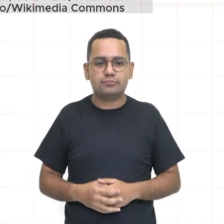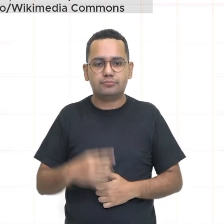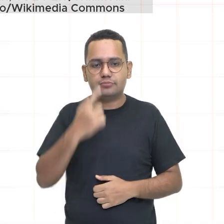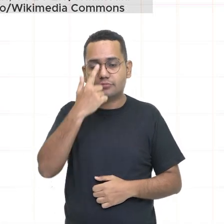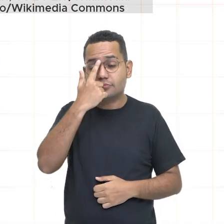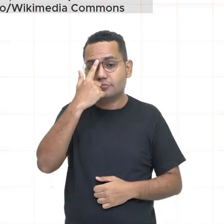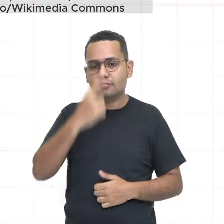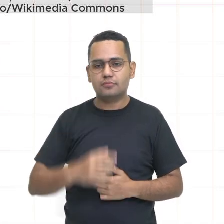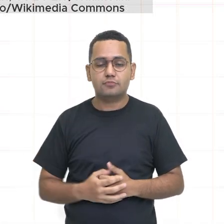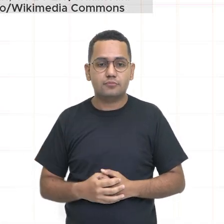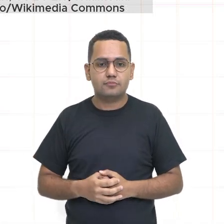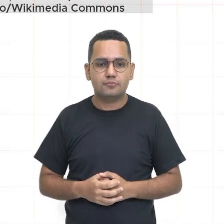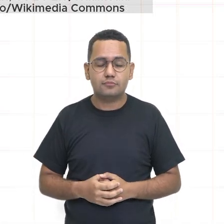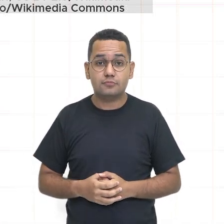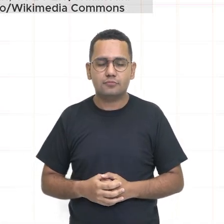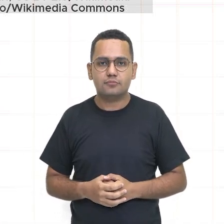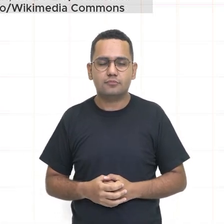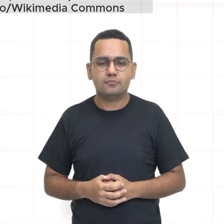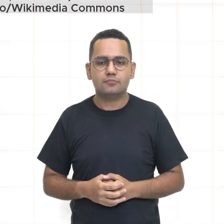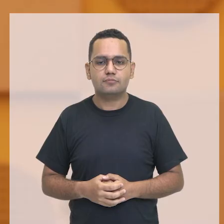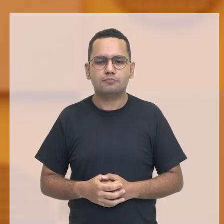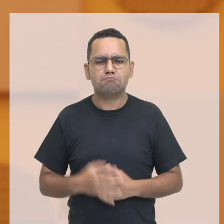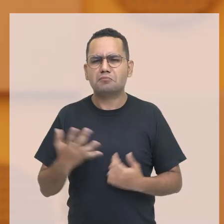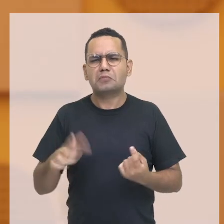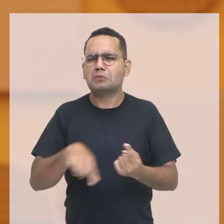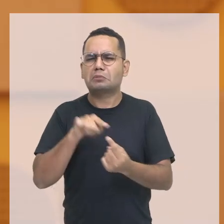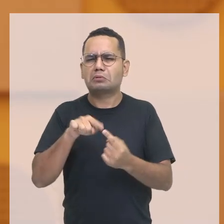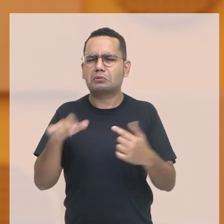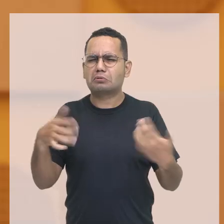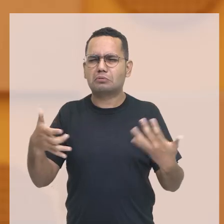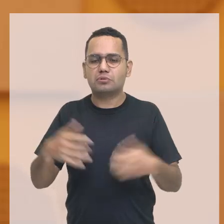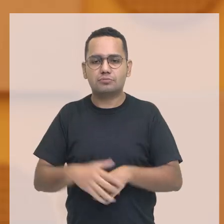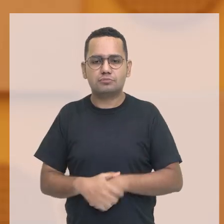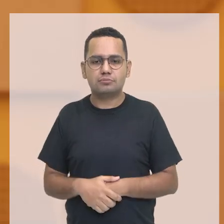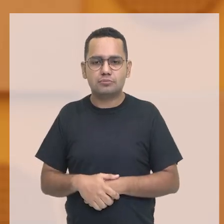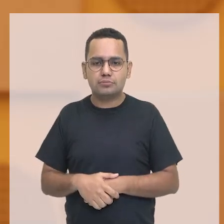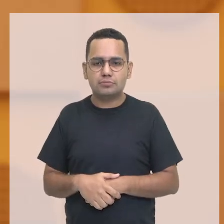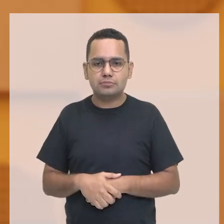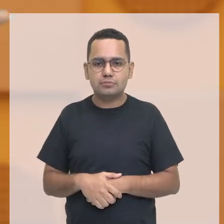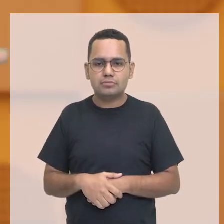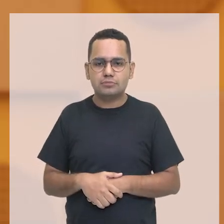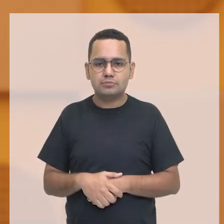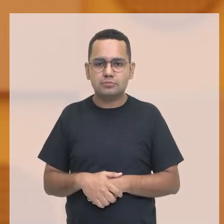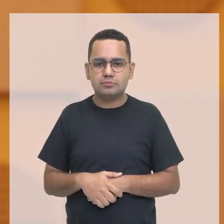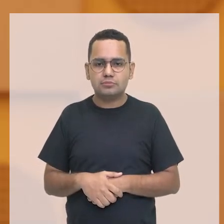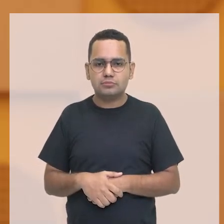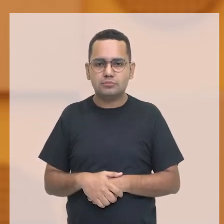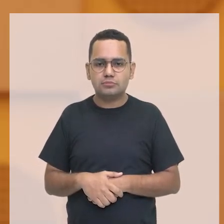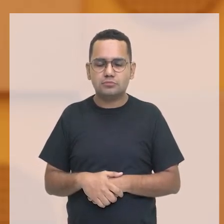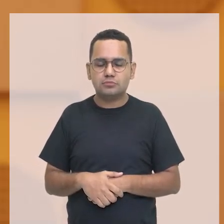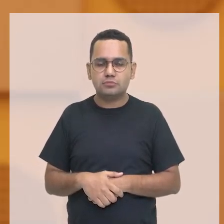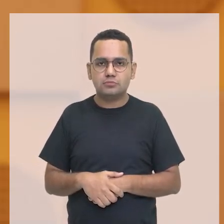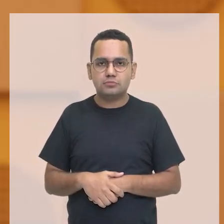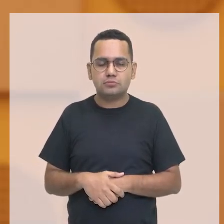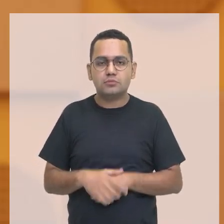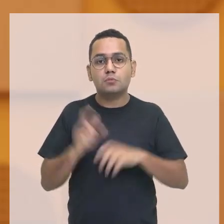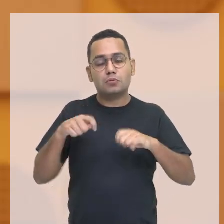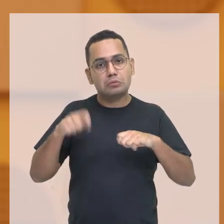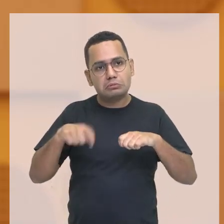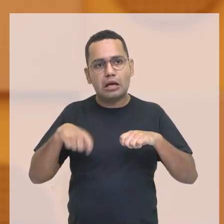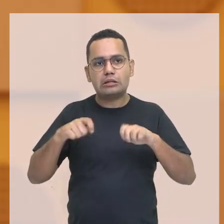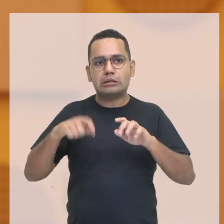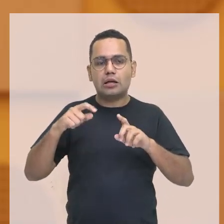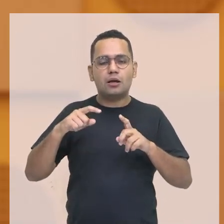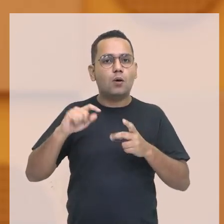de propaganda e censura. Qual era a ideia dele, né? Levar a ideologia nazista para toda a Alemanha. E